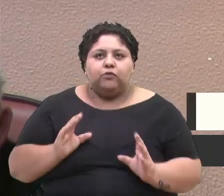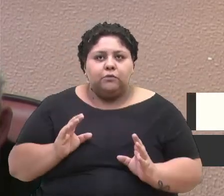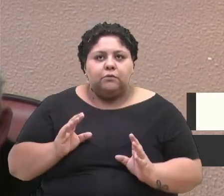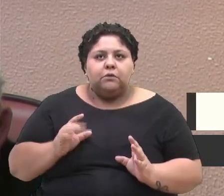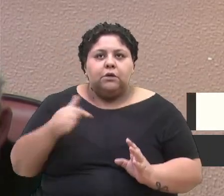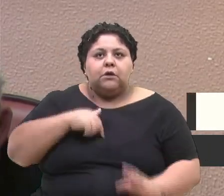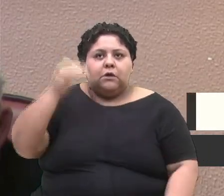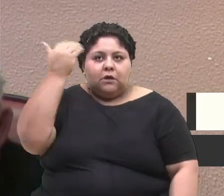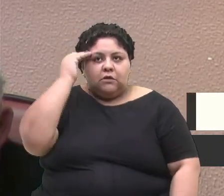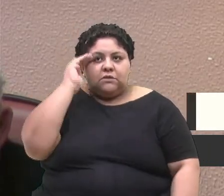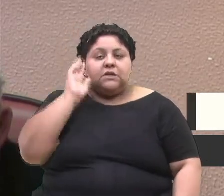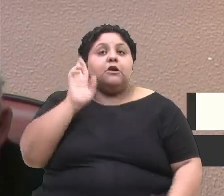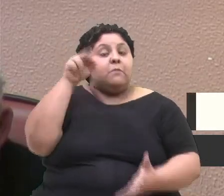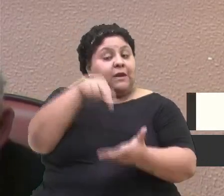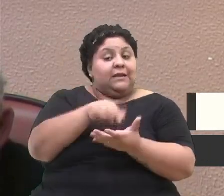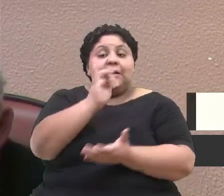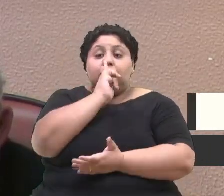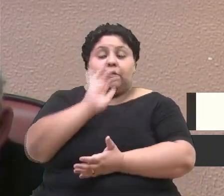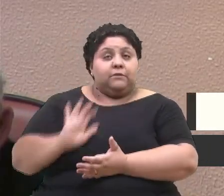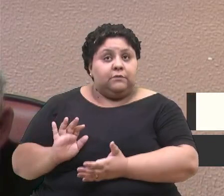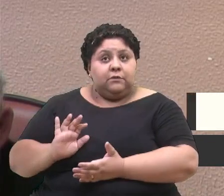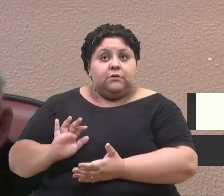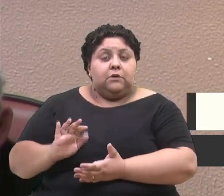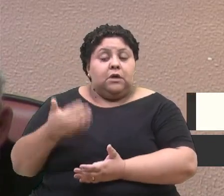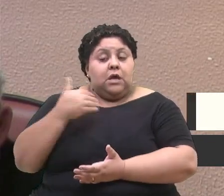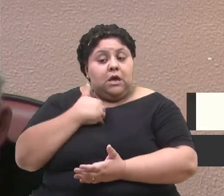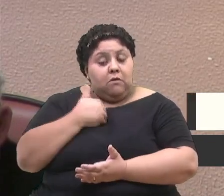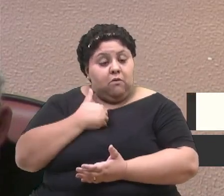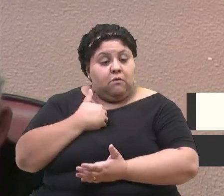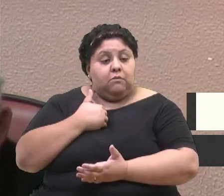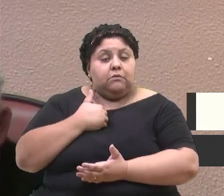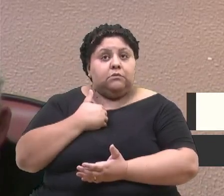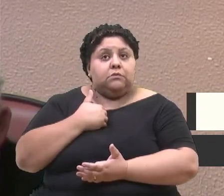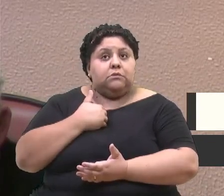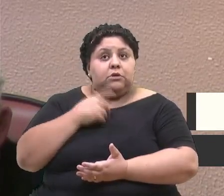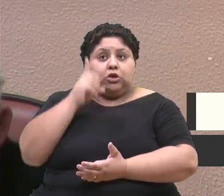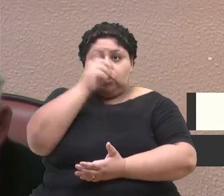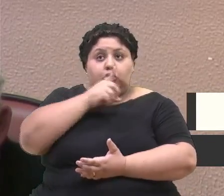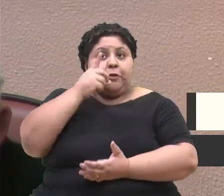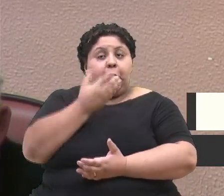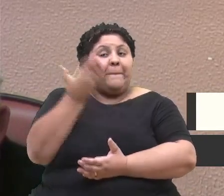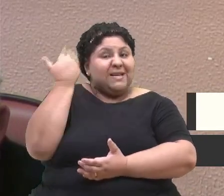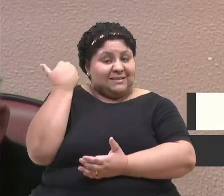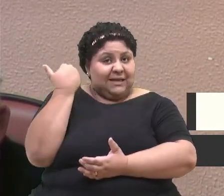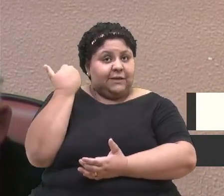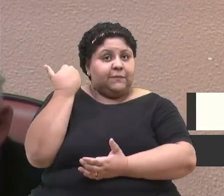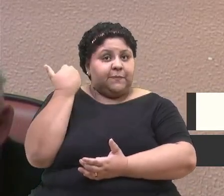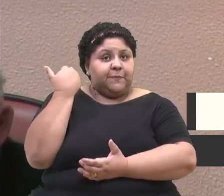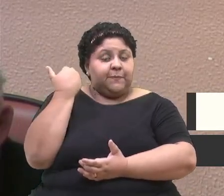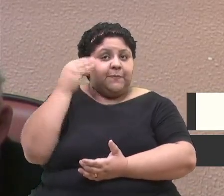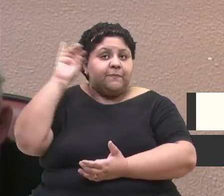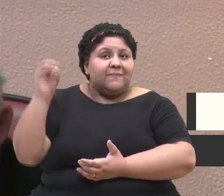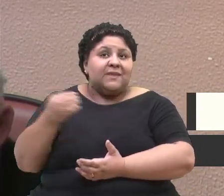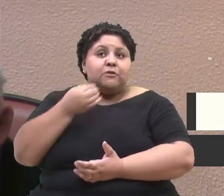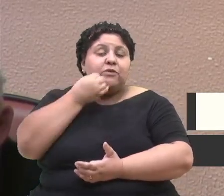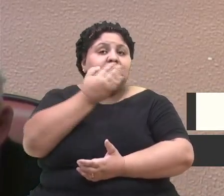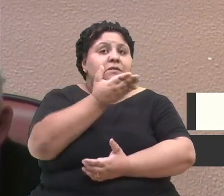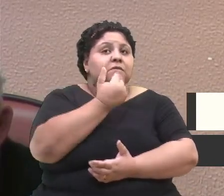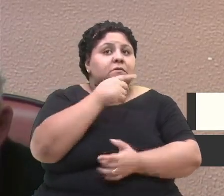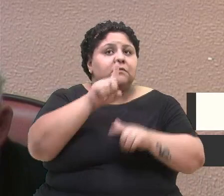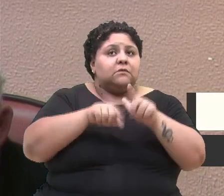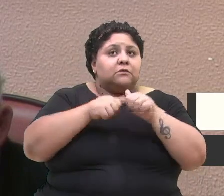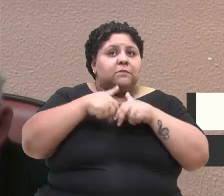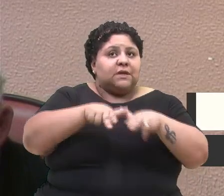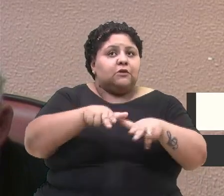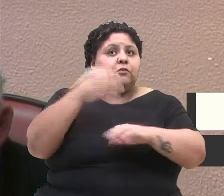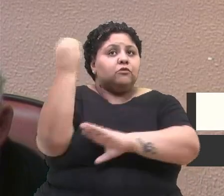uma realidade, por exemplo, eu estive, domingo passado, presidente, a oportunidade de almoçar no Mercado Público de Porto